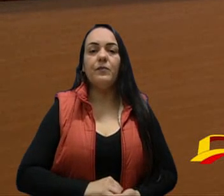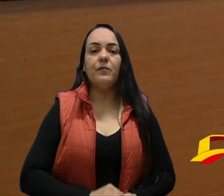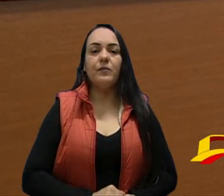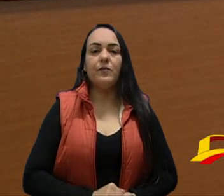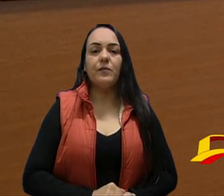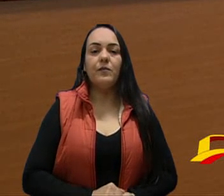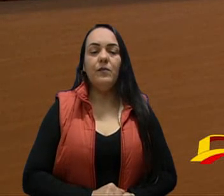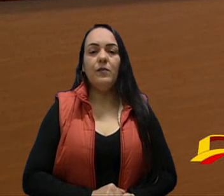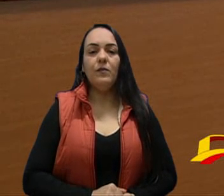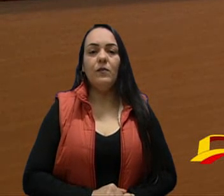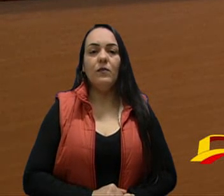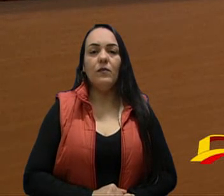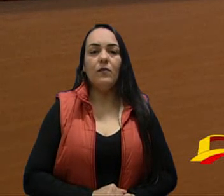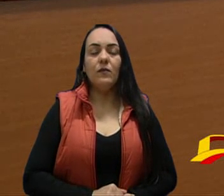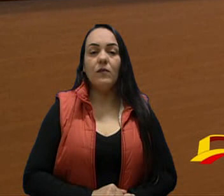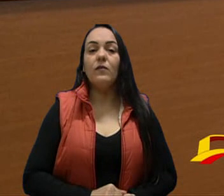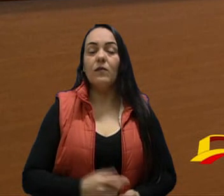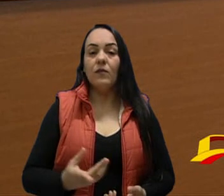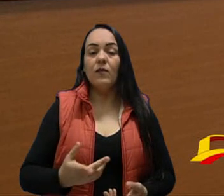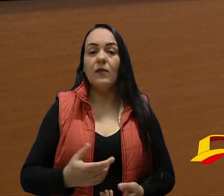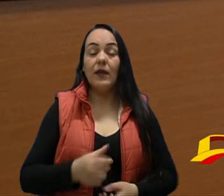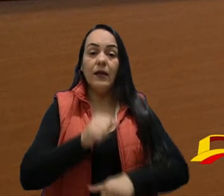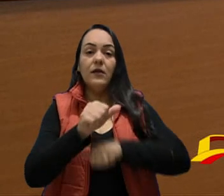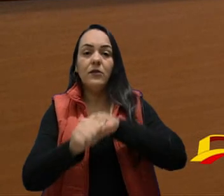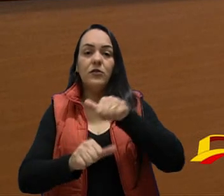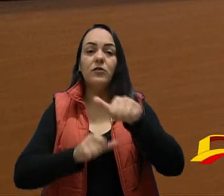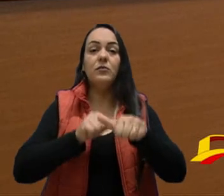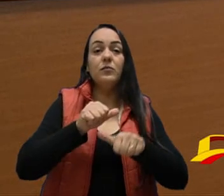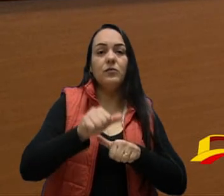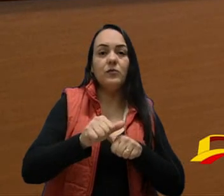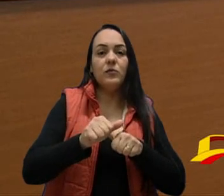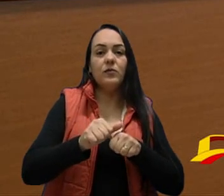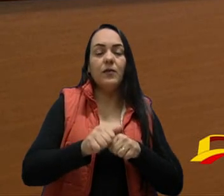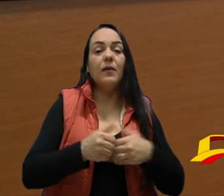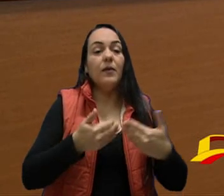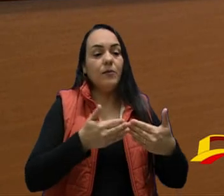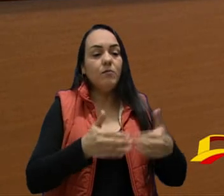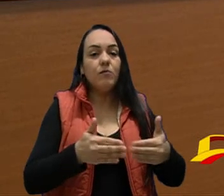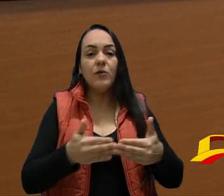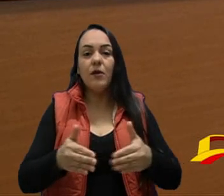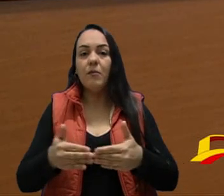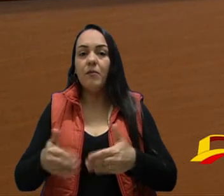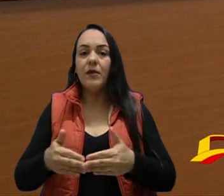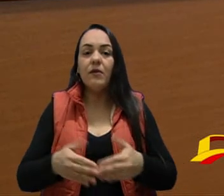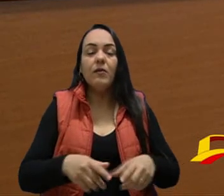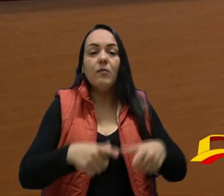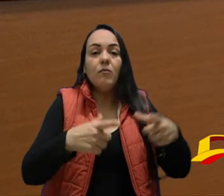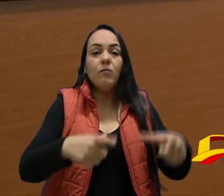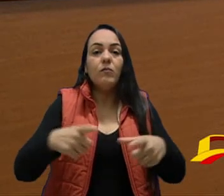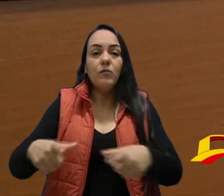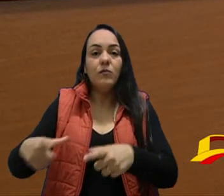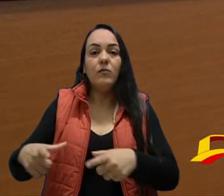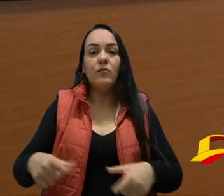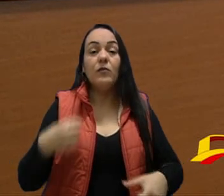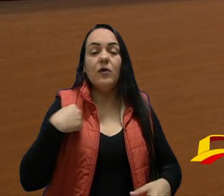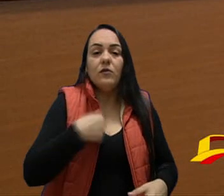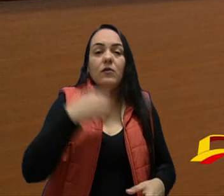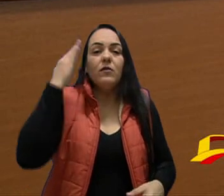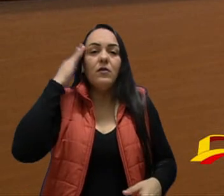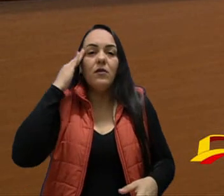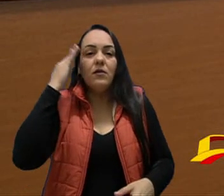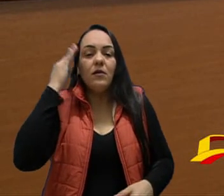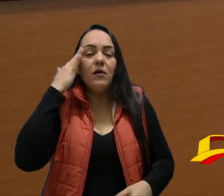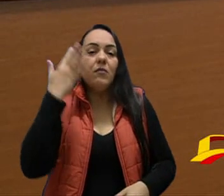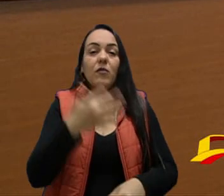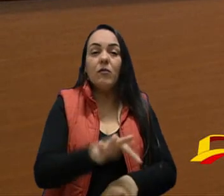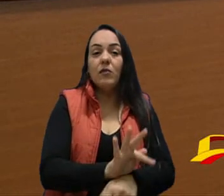um ótimo vereador a questão da mudança de faixa é nós entendemos enquanto técnicos e